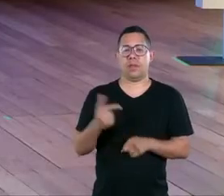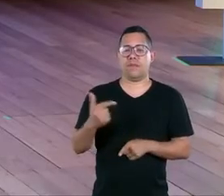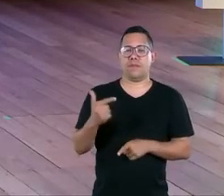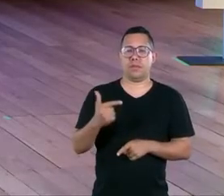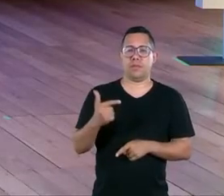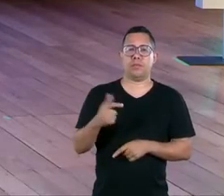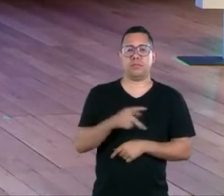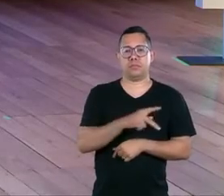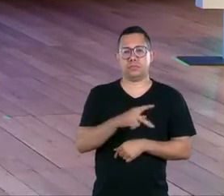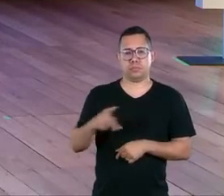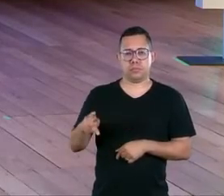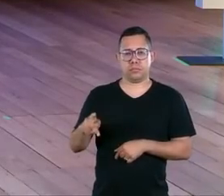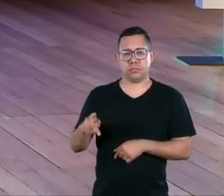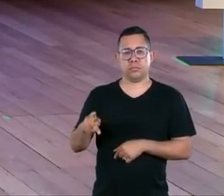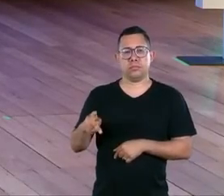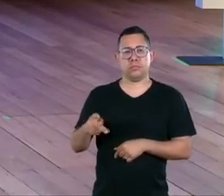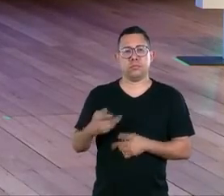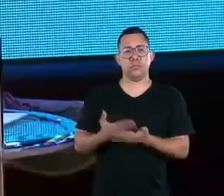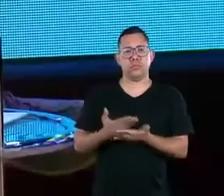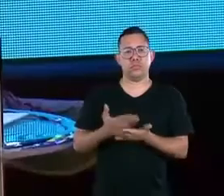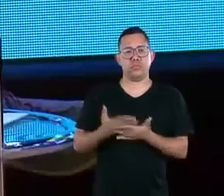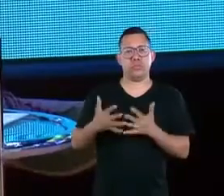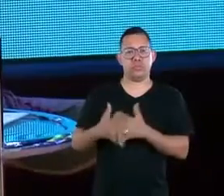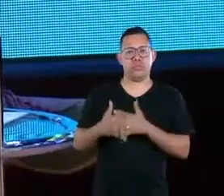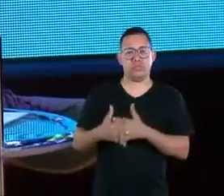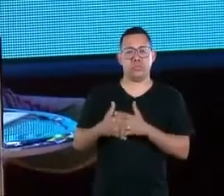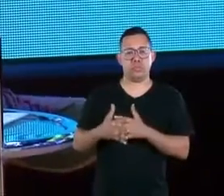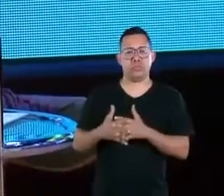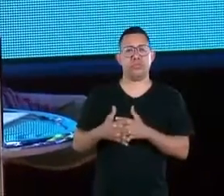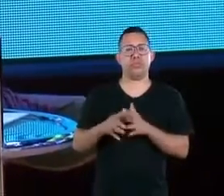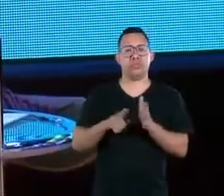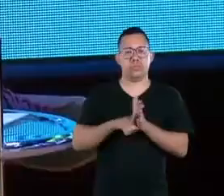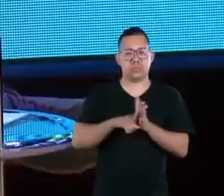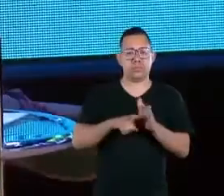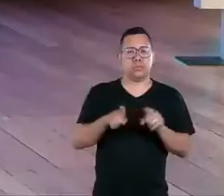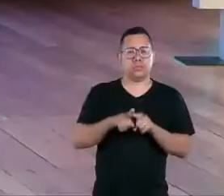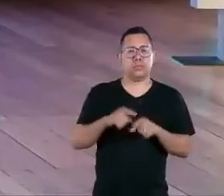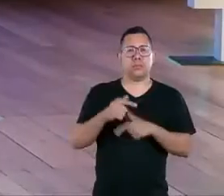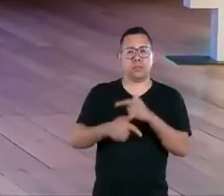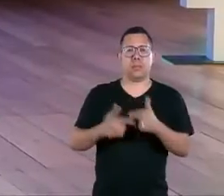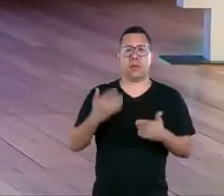do Instituto de Estudos da Complexidade, ensaísta, tradutor e psicanalista.